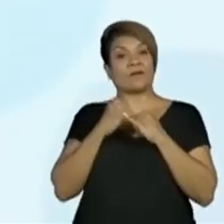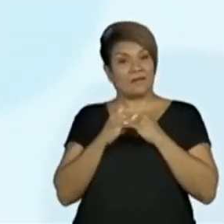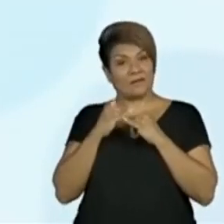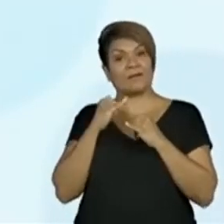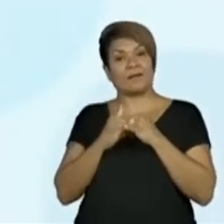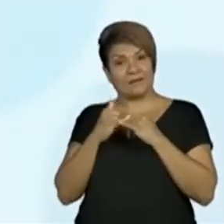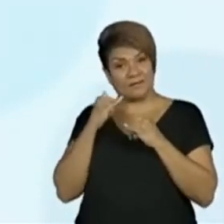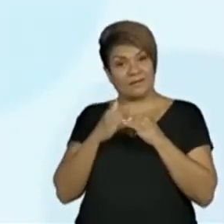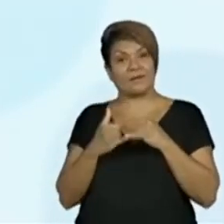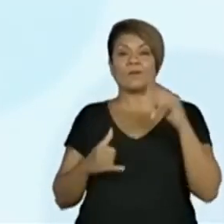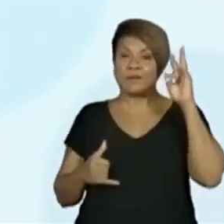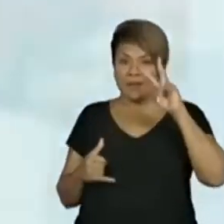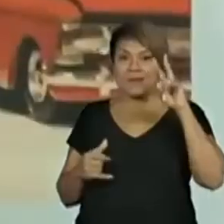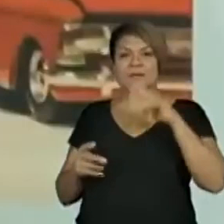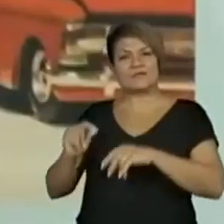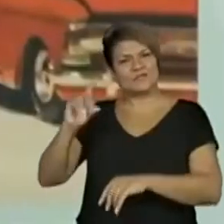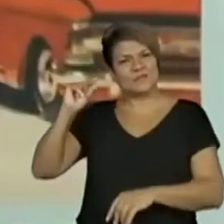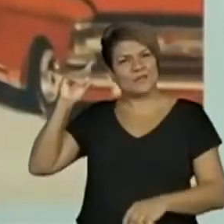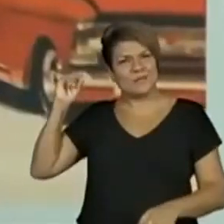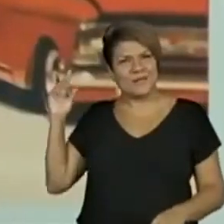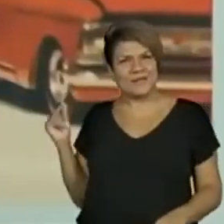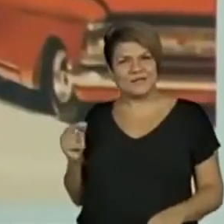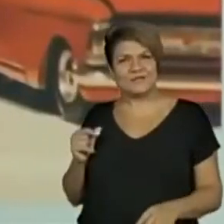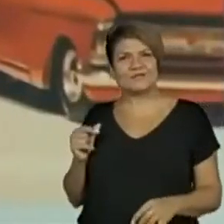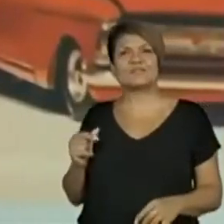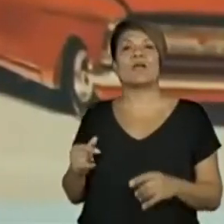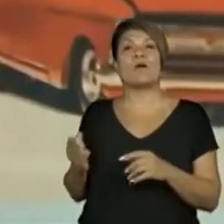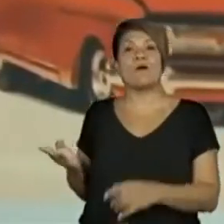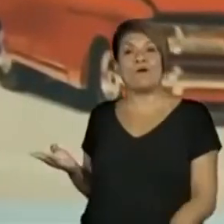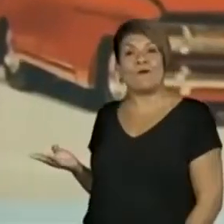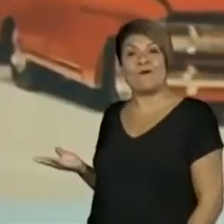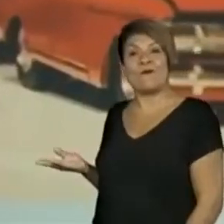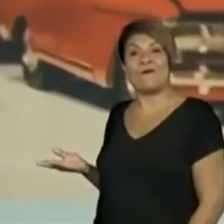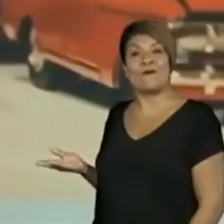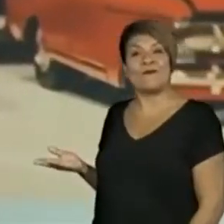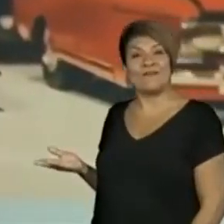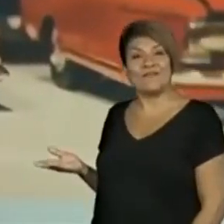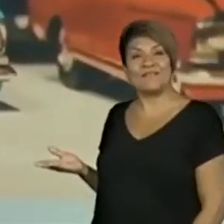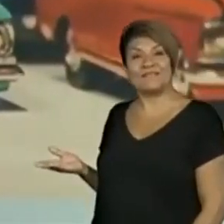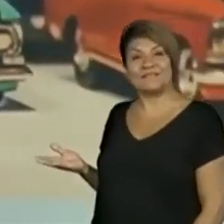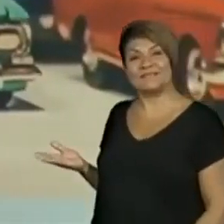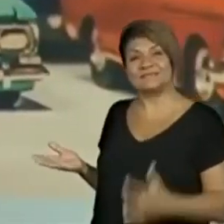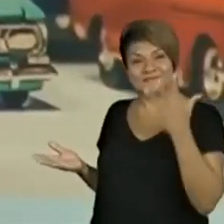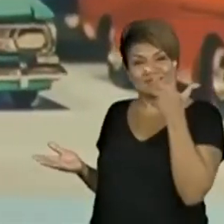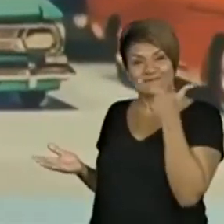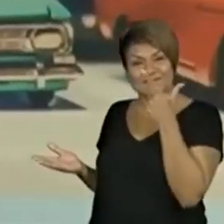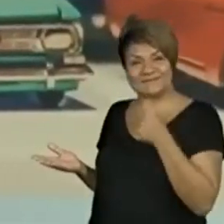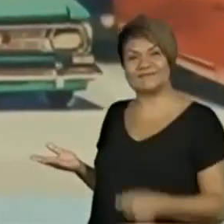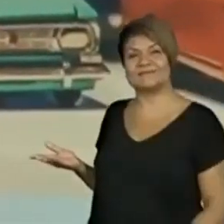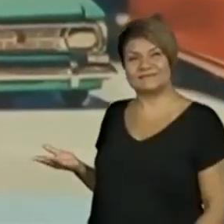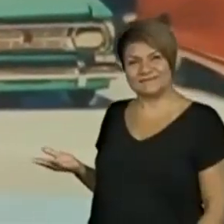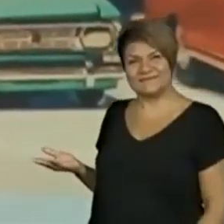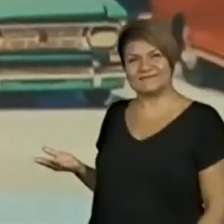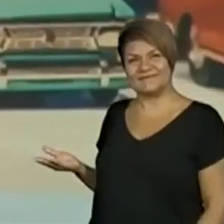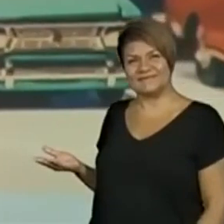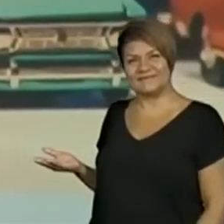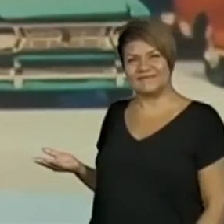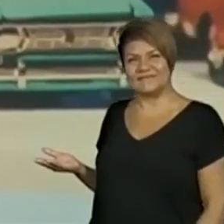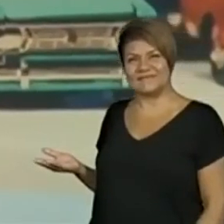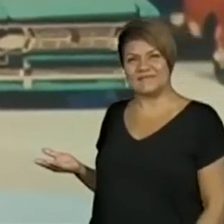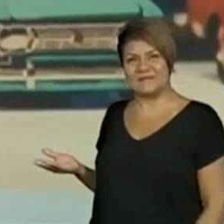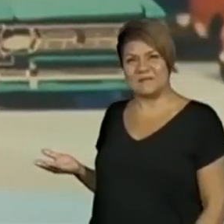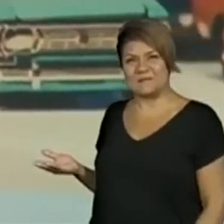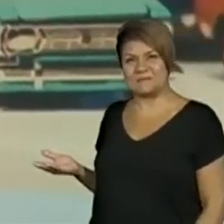Homem de Ferro lembra Antigamente os carrinhos né E aí olha que linda hein tá ligado que em ganhadora Olha